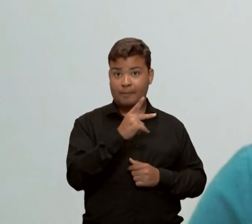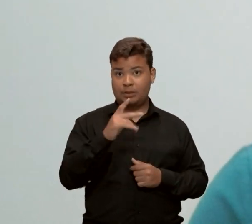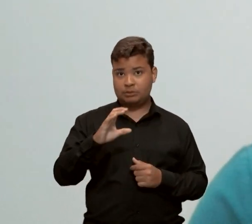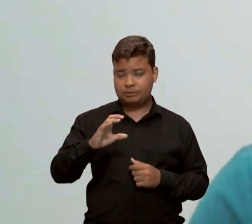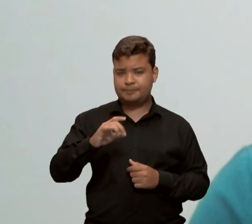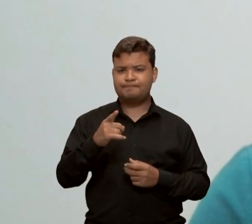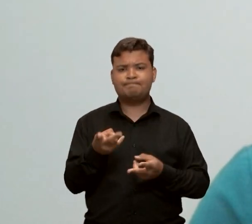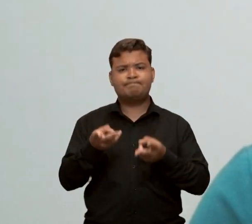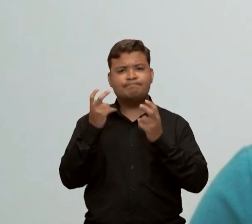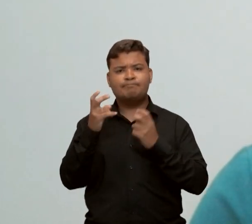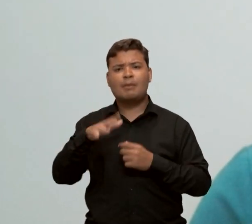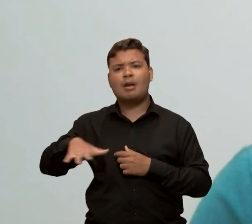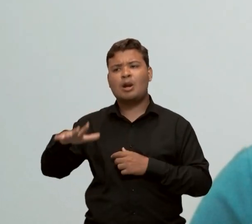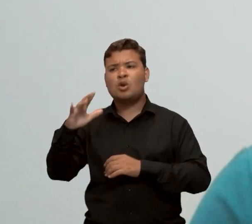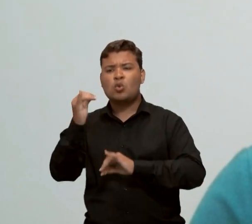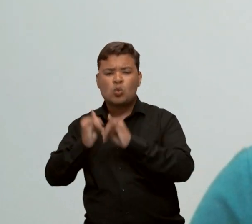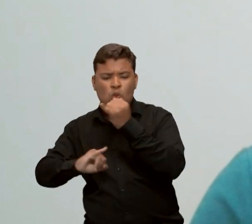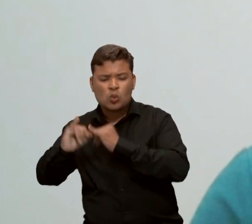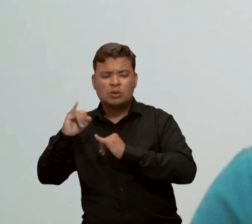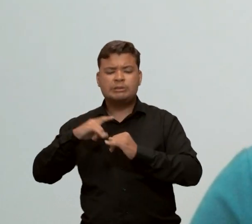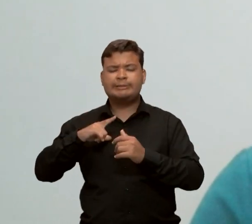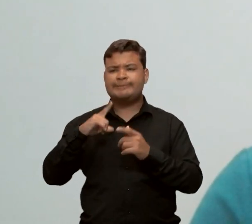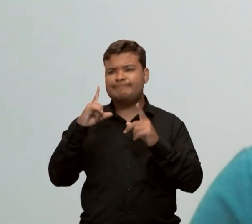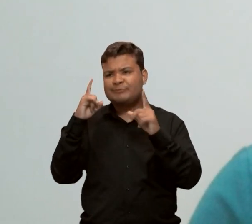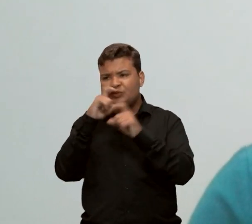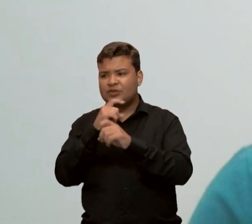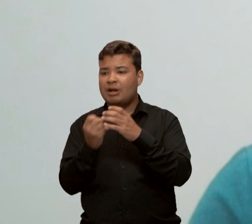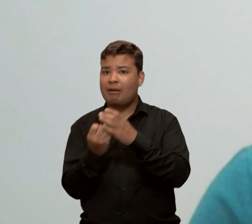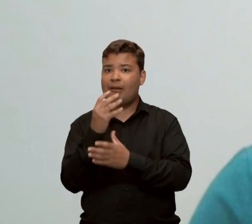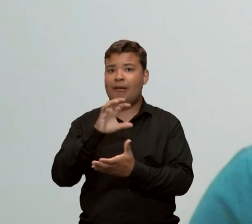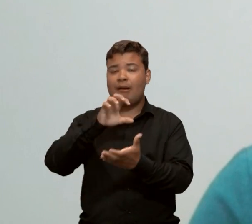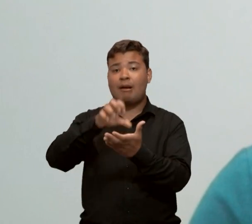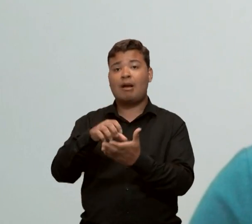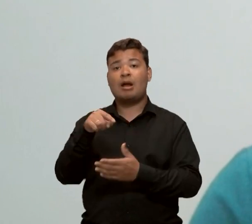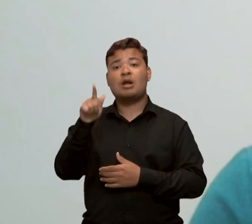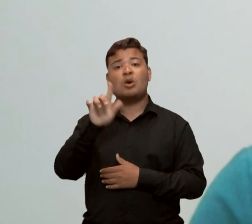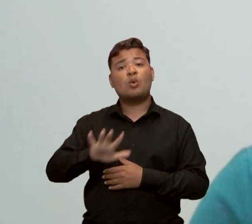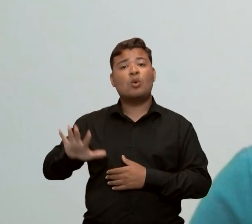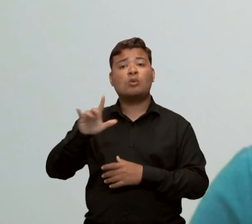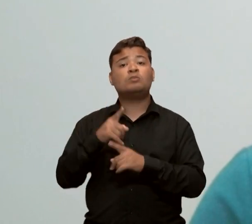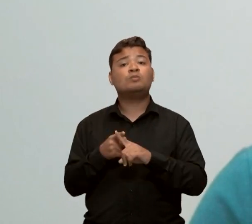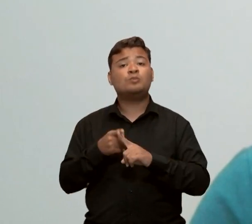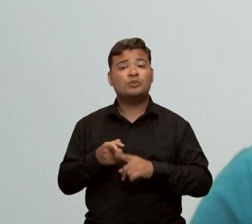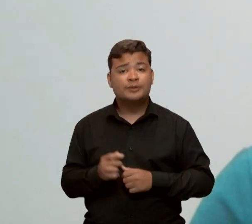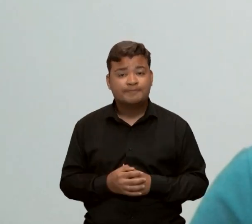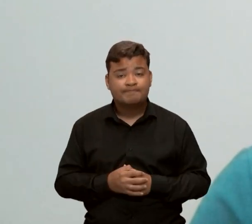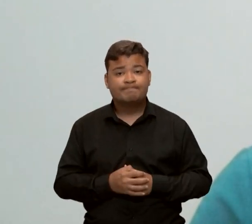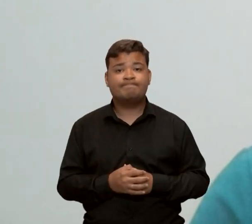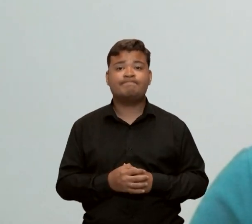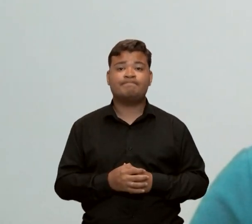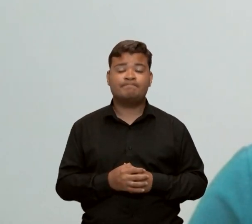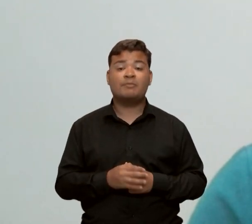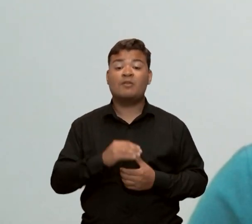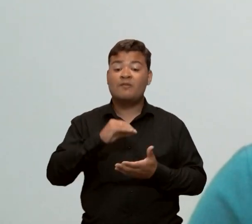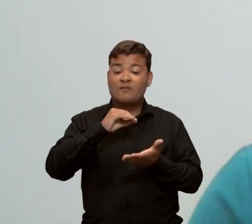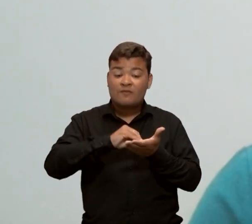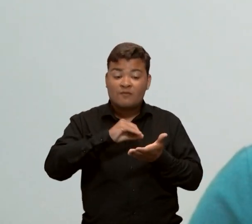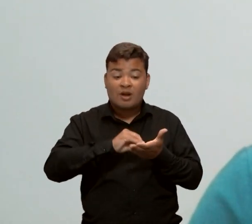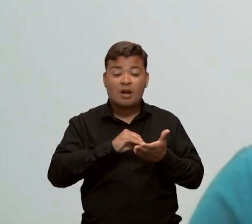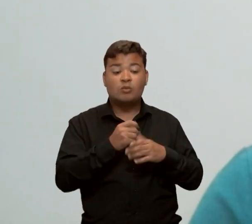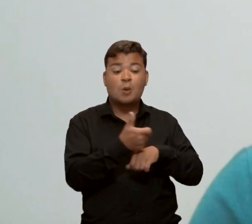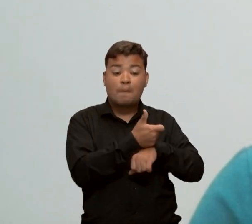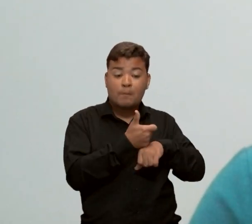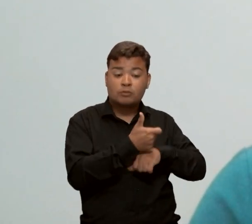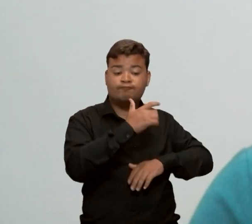dificuldade que as indústrias tinham para se instalar em Goiás era a busca por profissionais